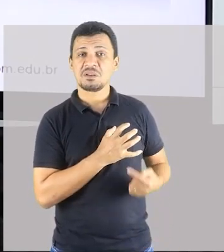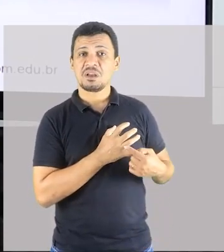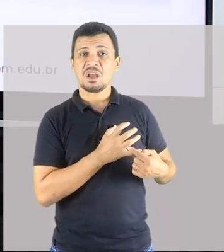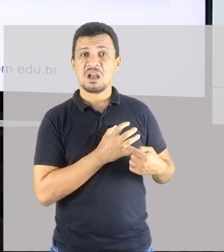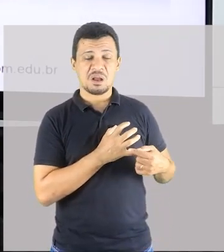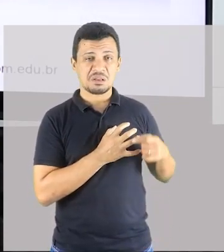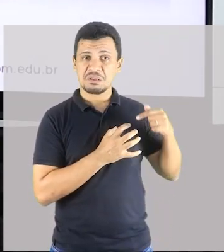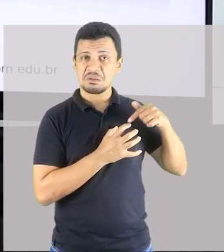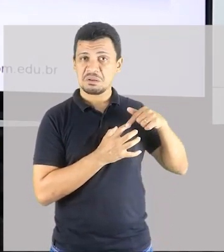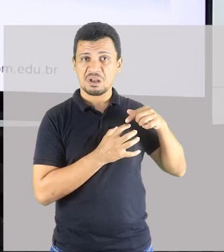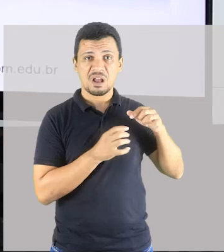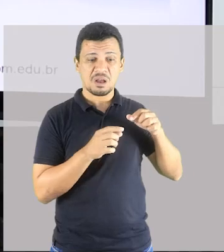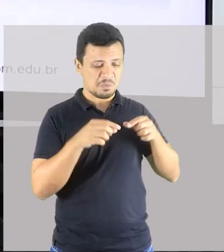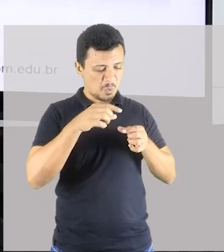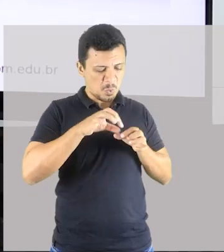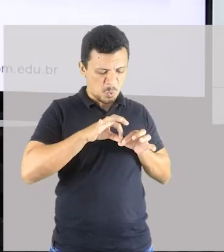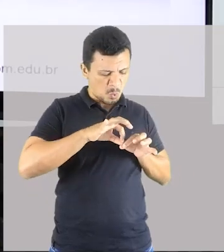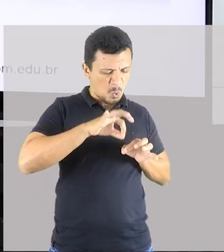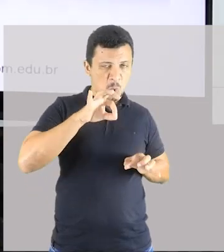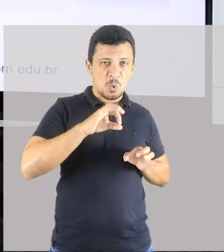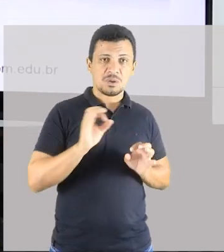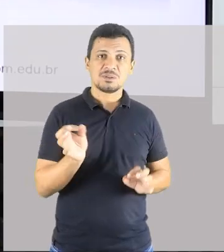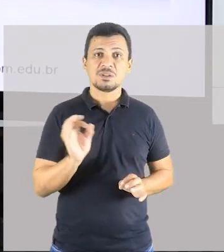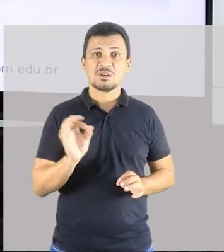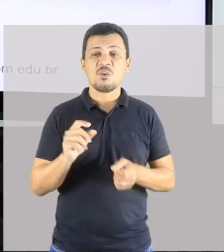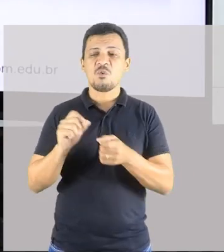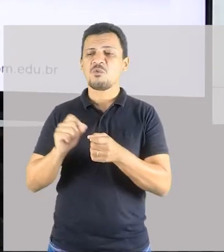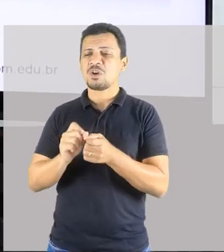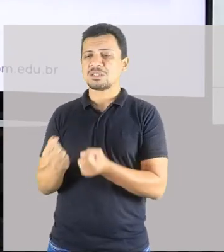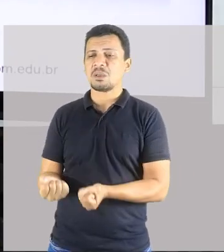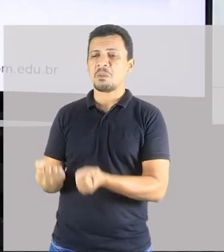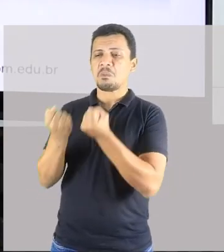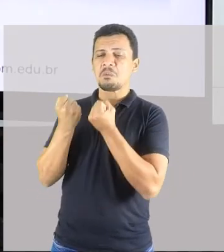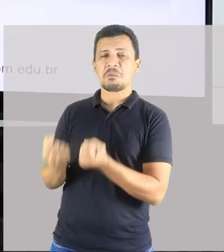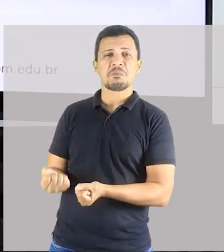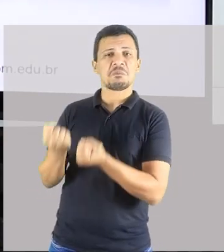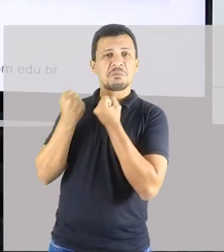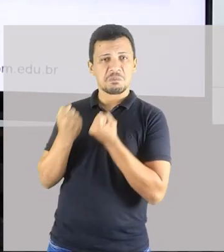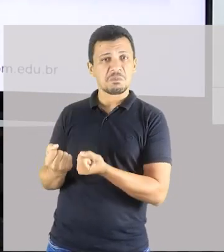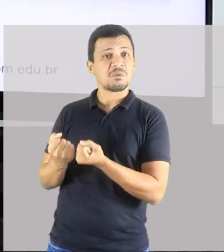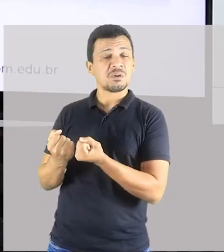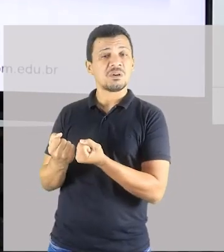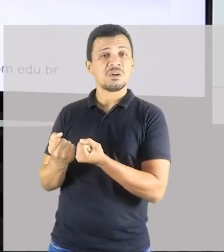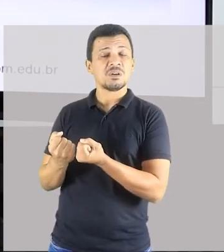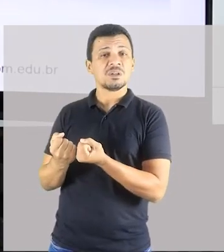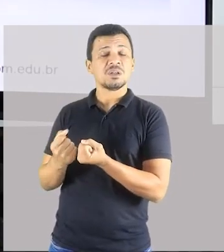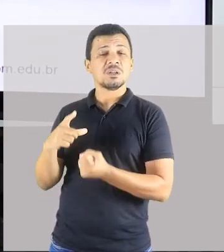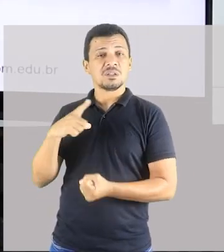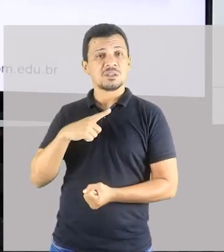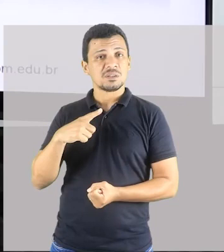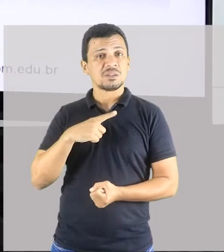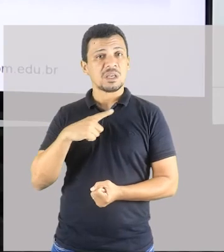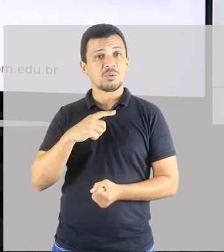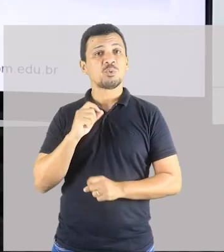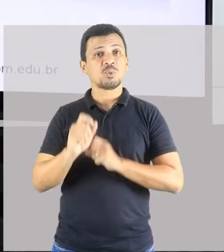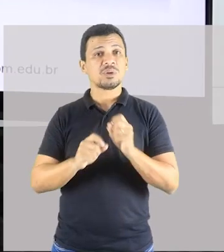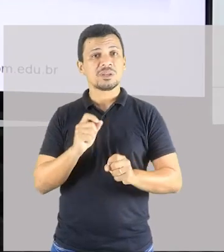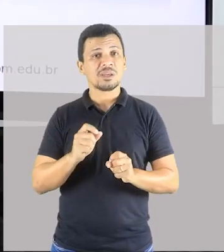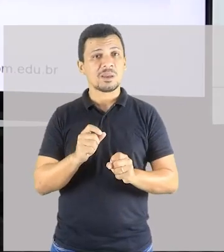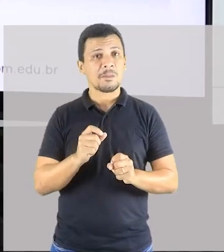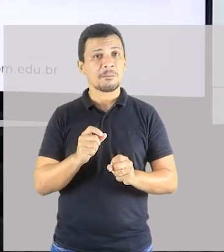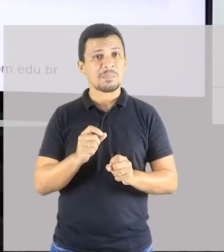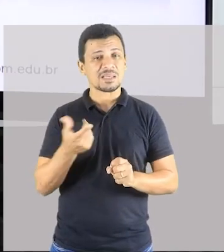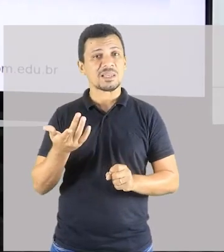as cavidades. Quando a gente faz exercício físico, que a gente faz atividade aeróbica, existe também uma hipertrofia, só que